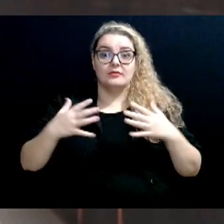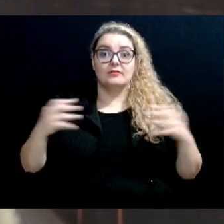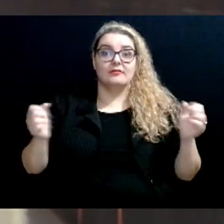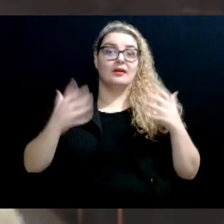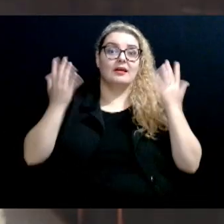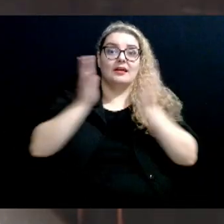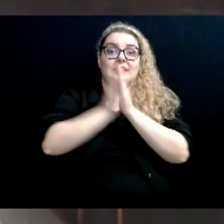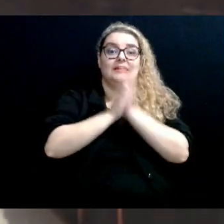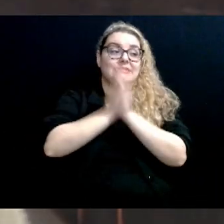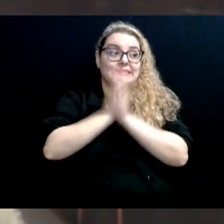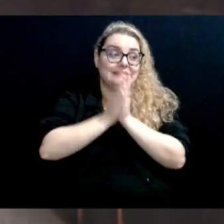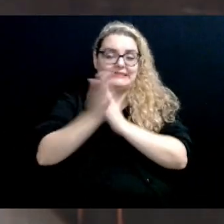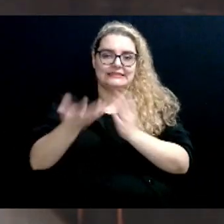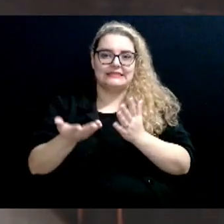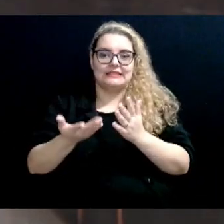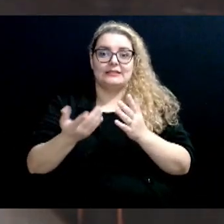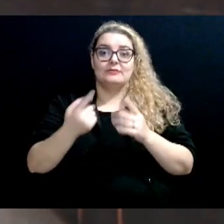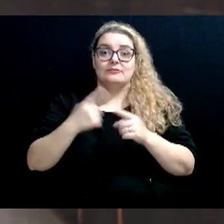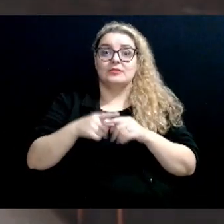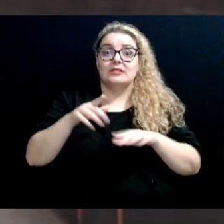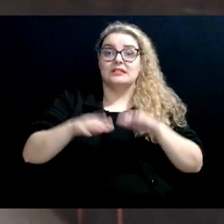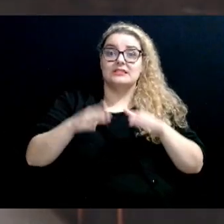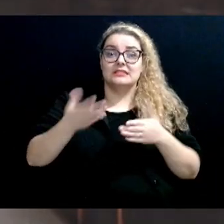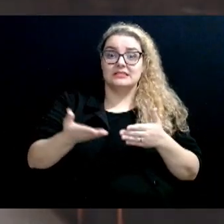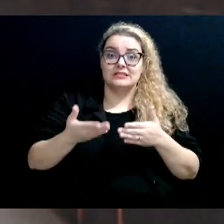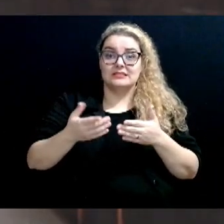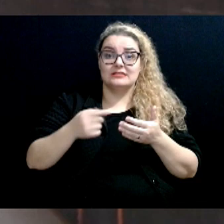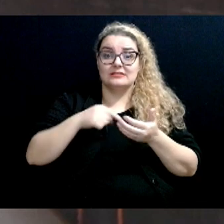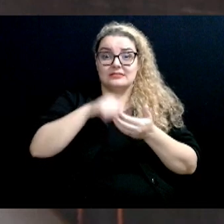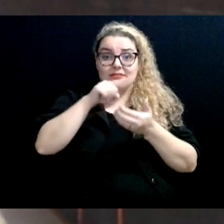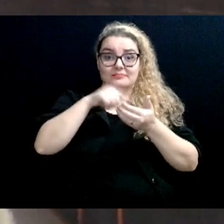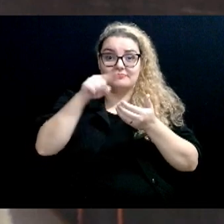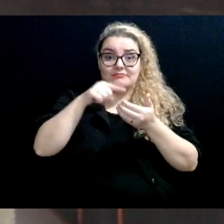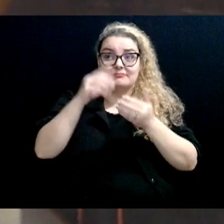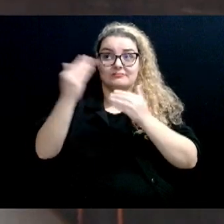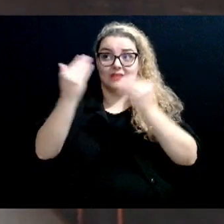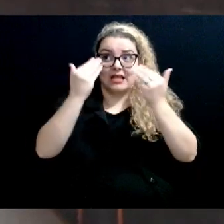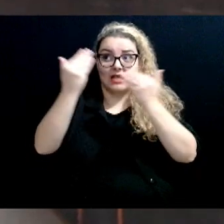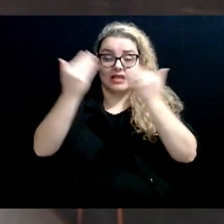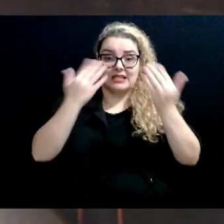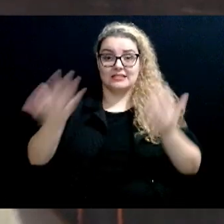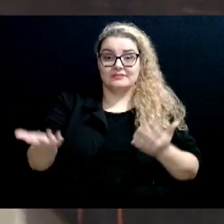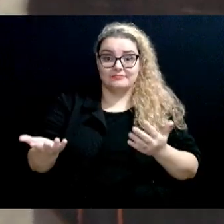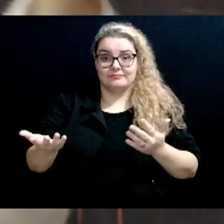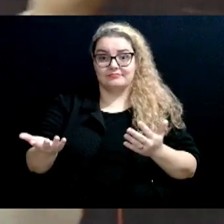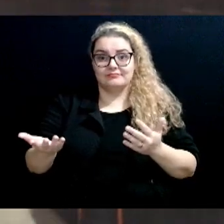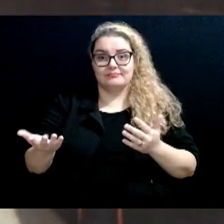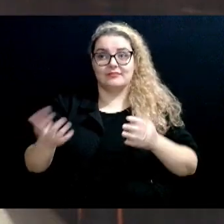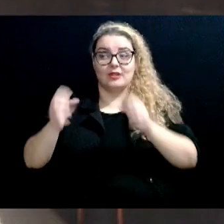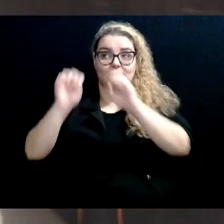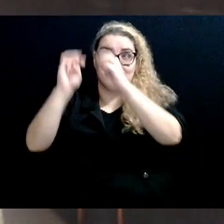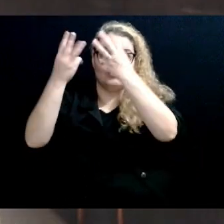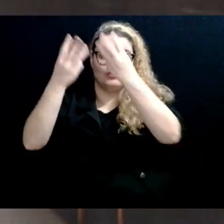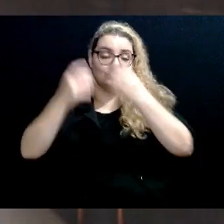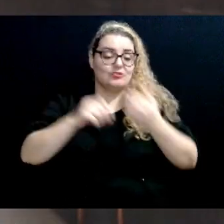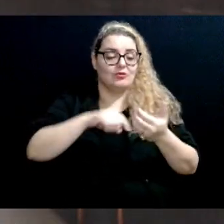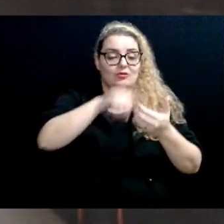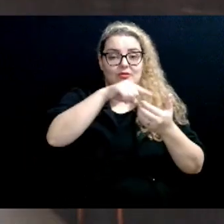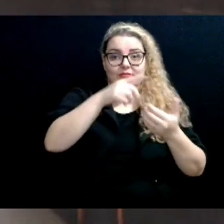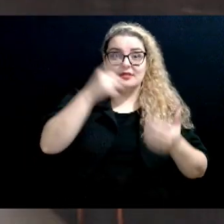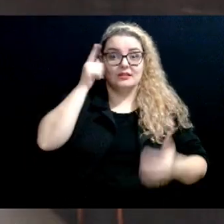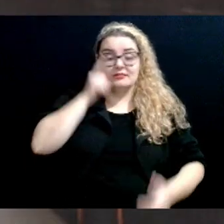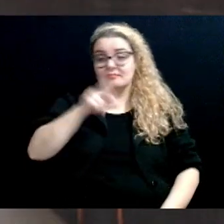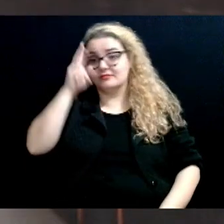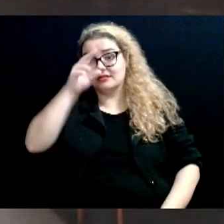do show? Porque talvez você ficou dividindo a tua atenção na tela ali e você não consegue lembrar nada depois porque